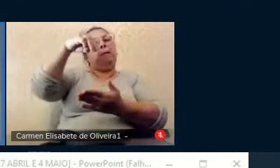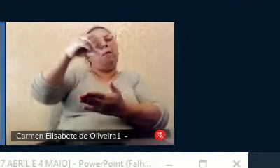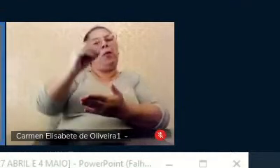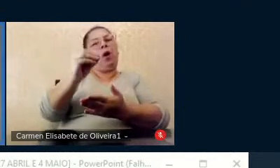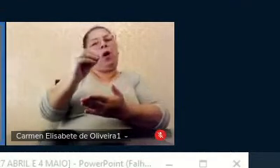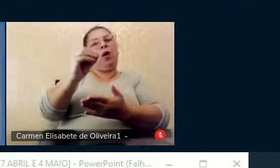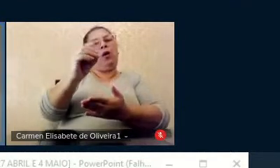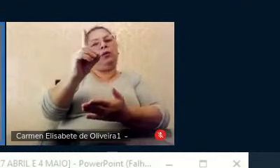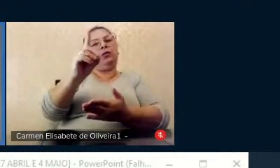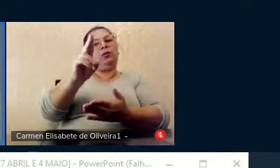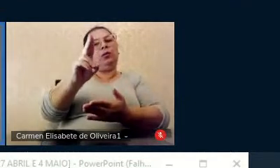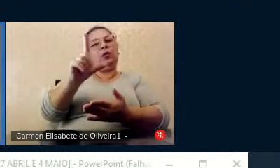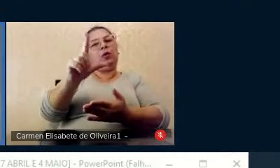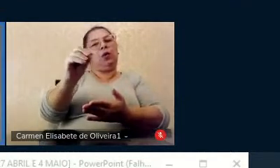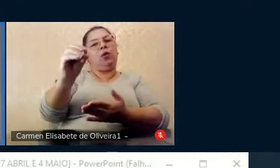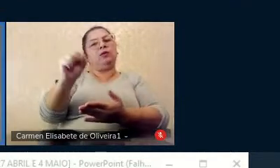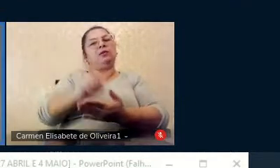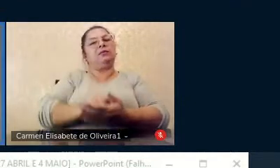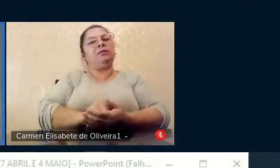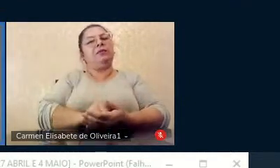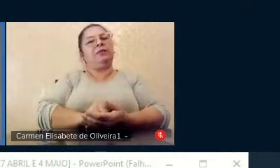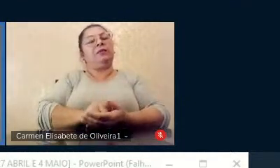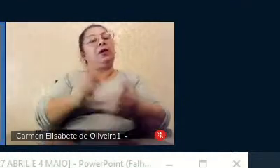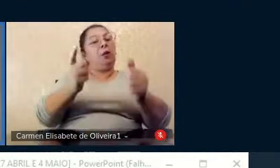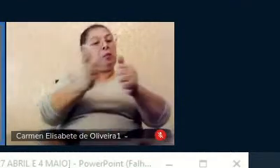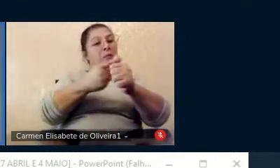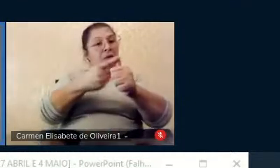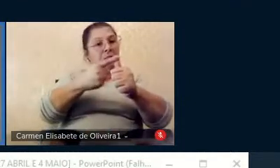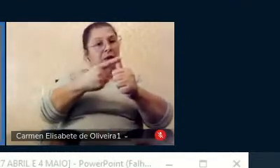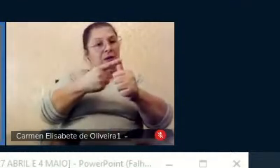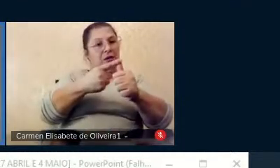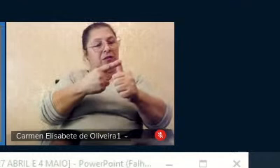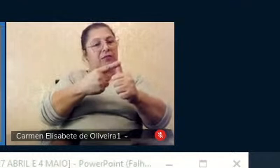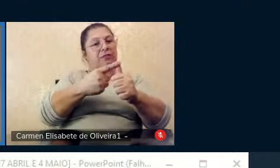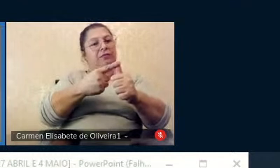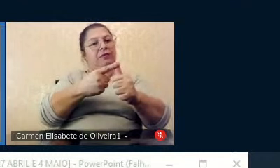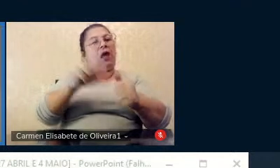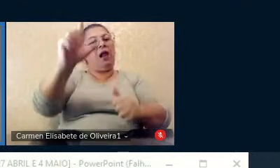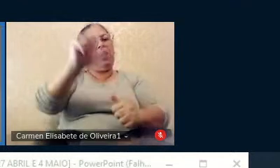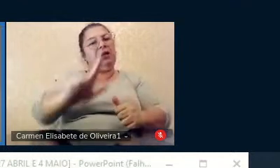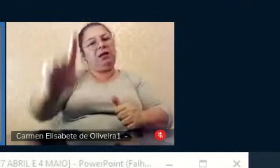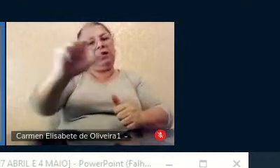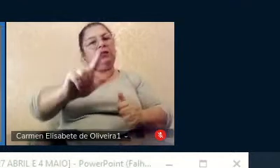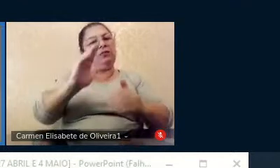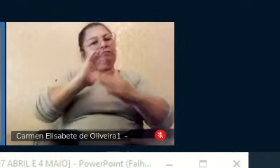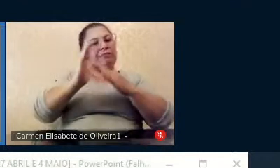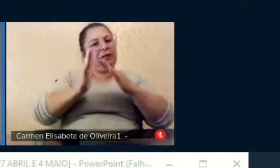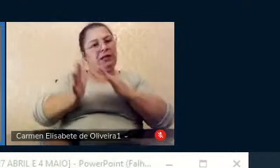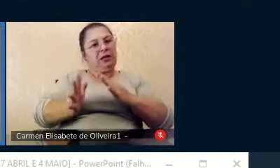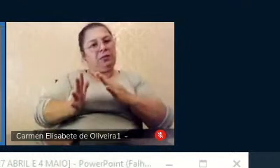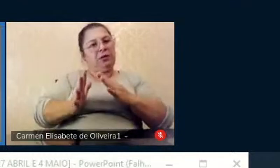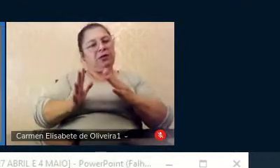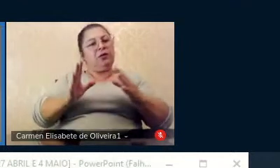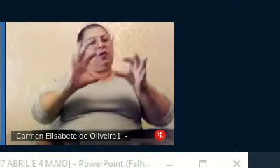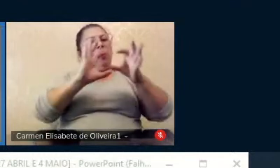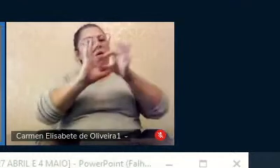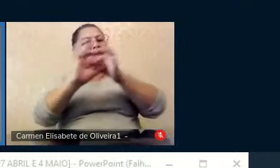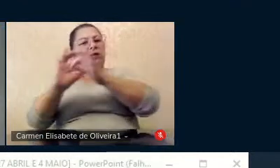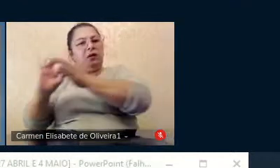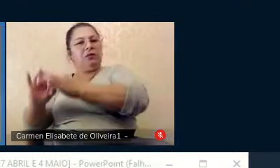E, então, o primeiro módulo, ele se intitula Literatura em Libras no Contexto